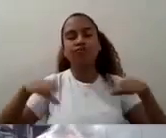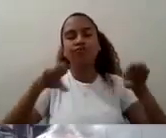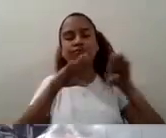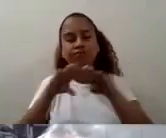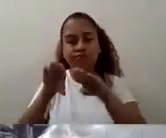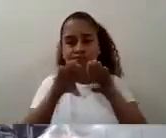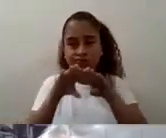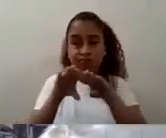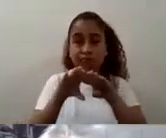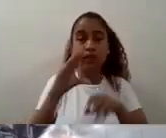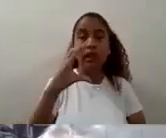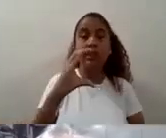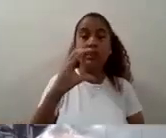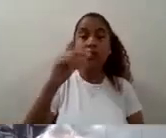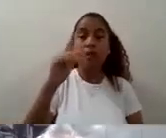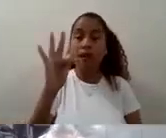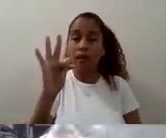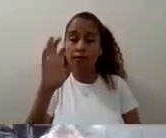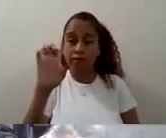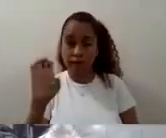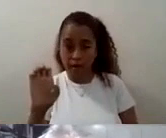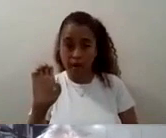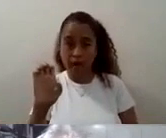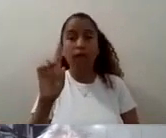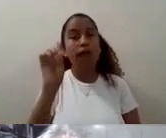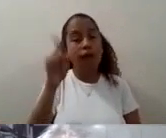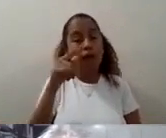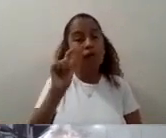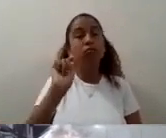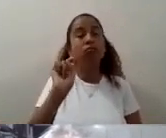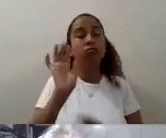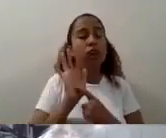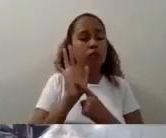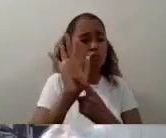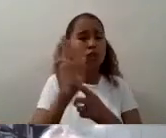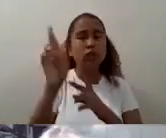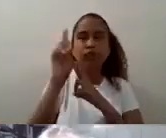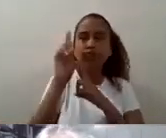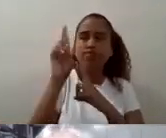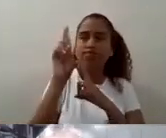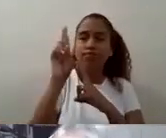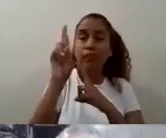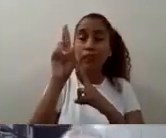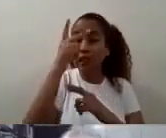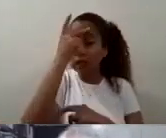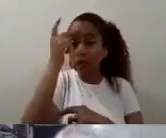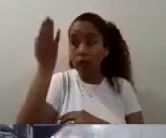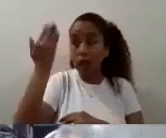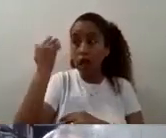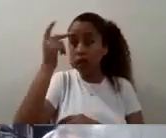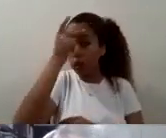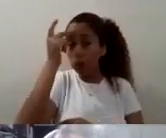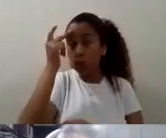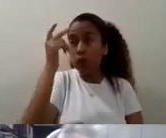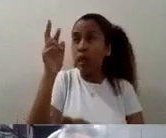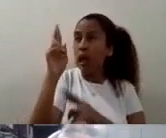As CFE são um sinal de esperança que foi almejado por pessoas que nos antecederam